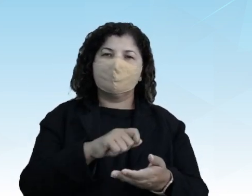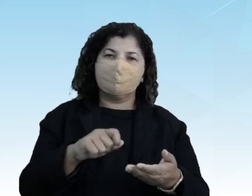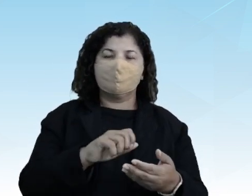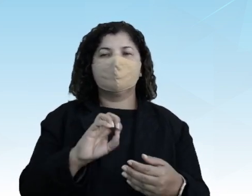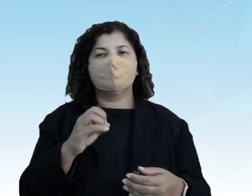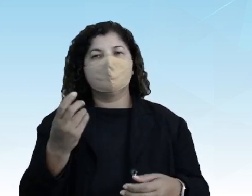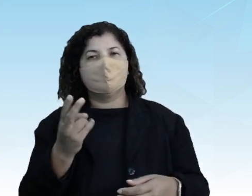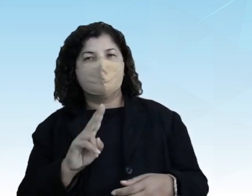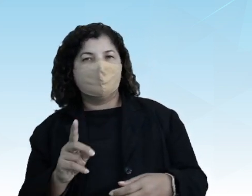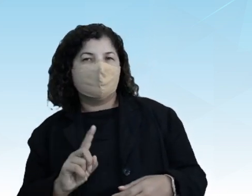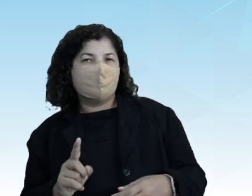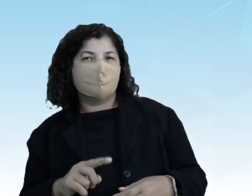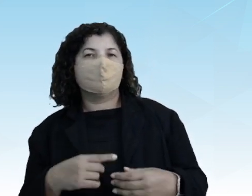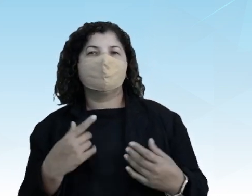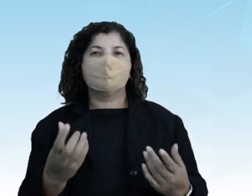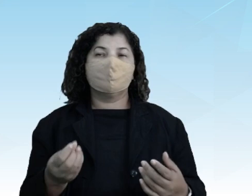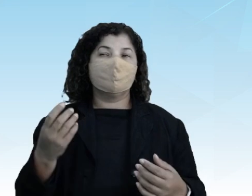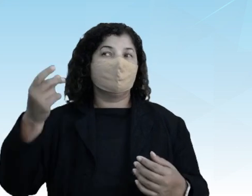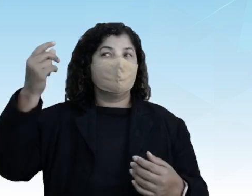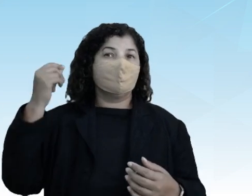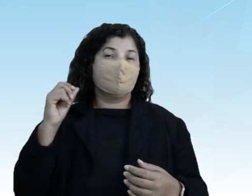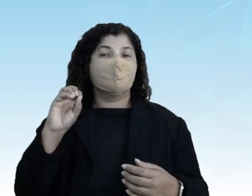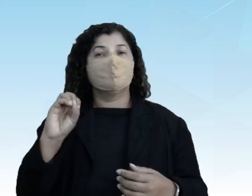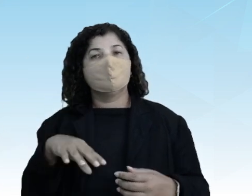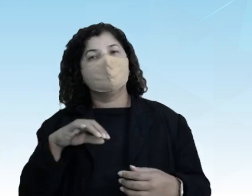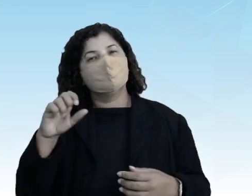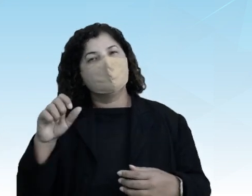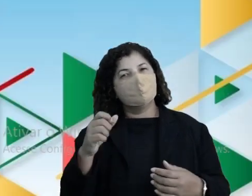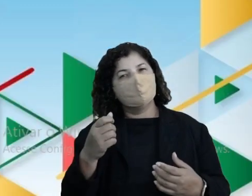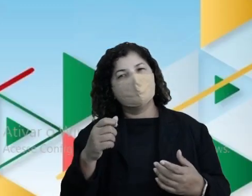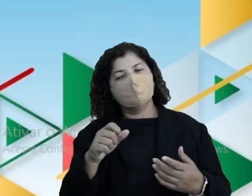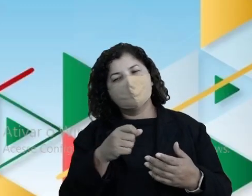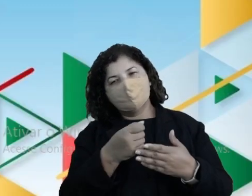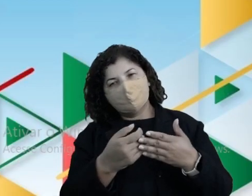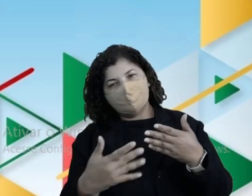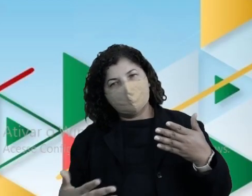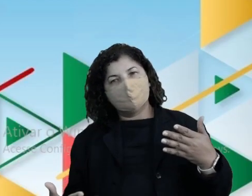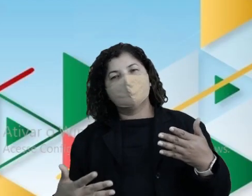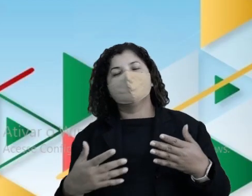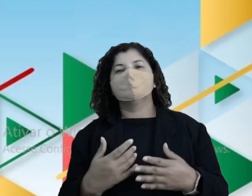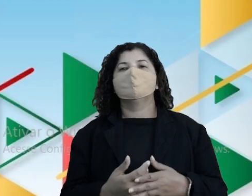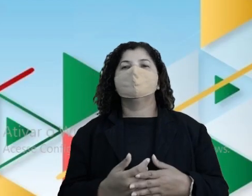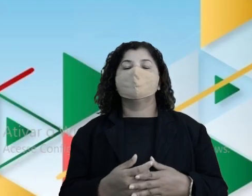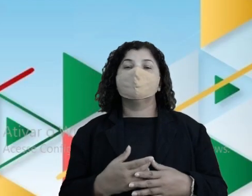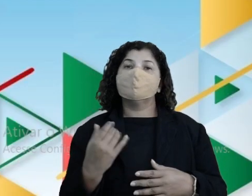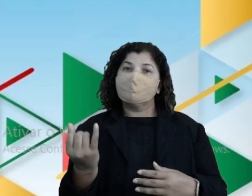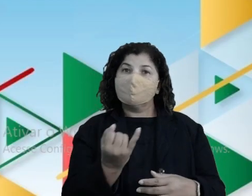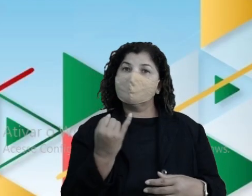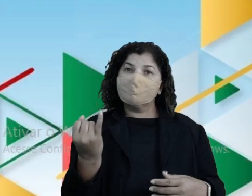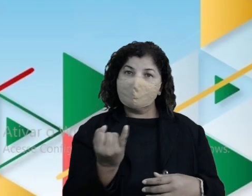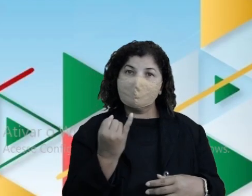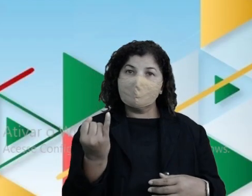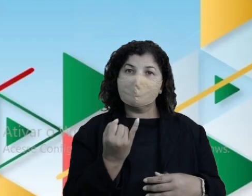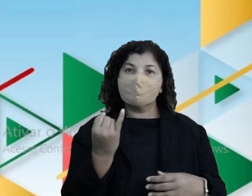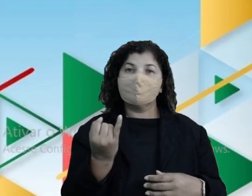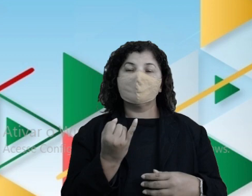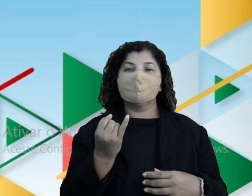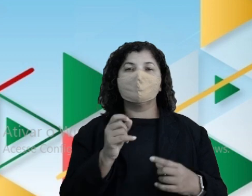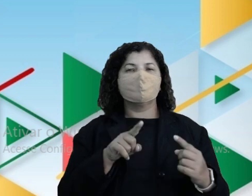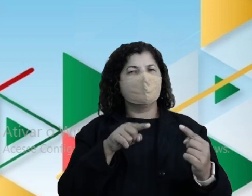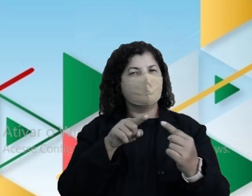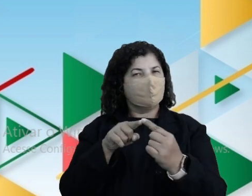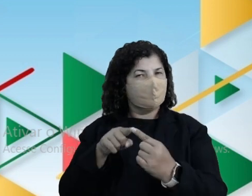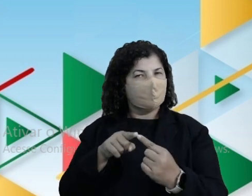ou secundárias, né? Então, como nós ressaltamos, né, a importância, né, dessas fontes